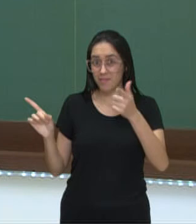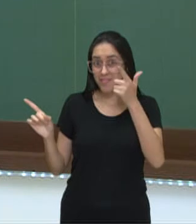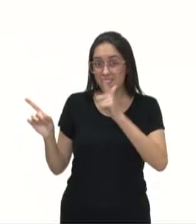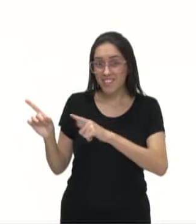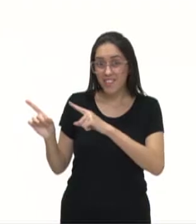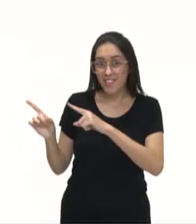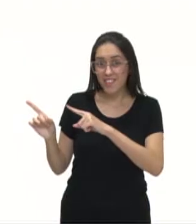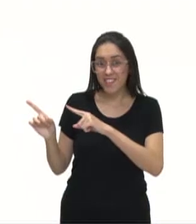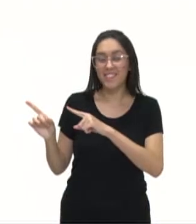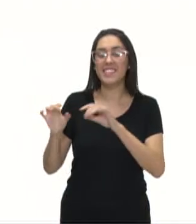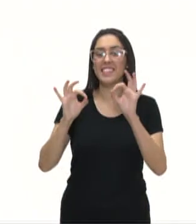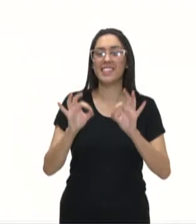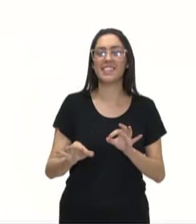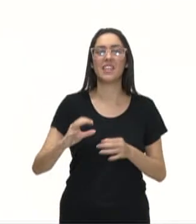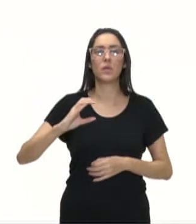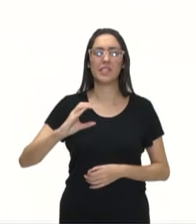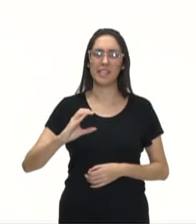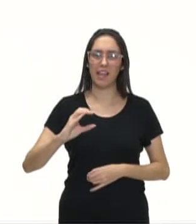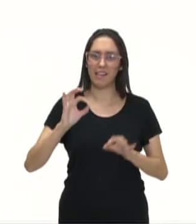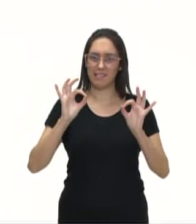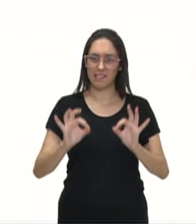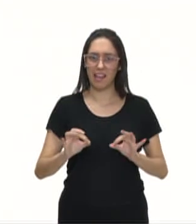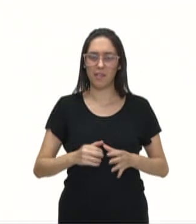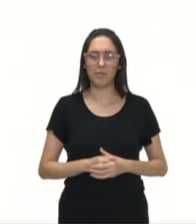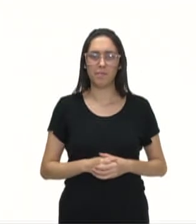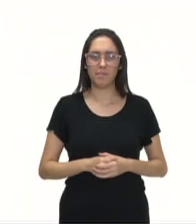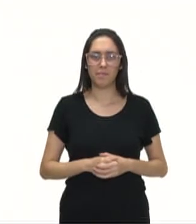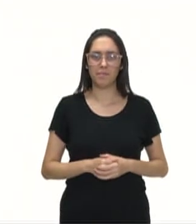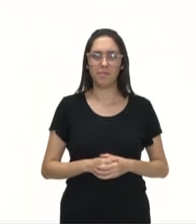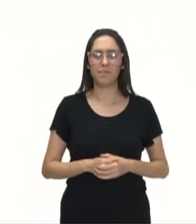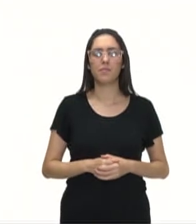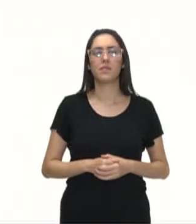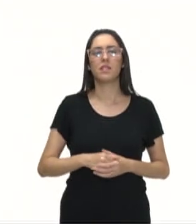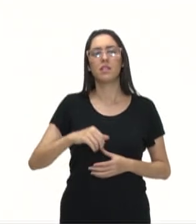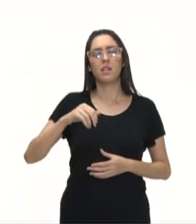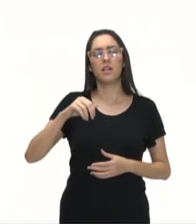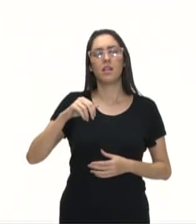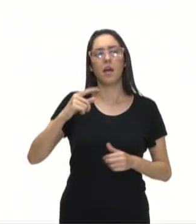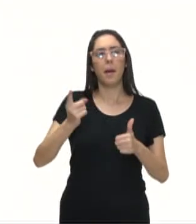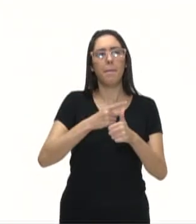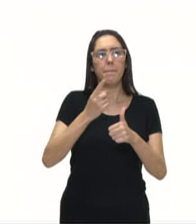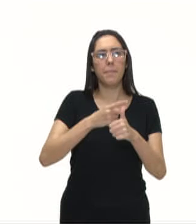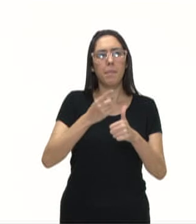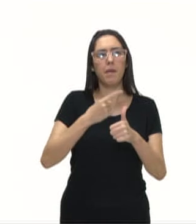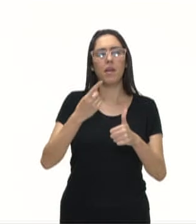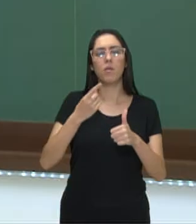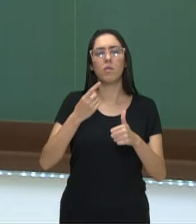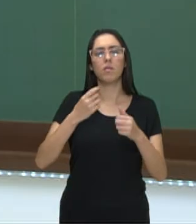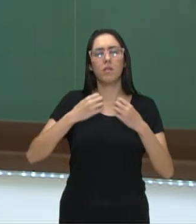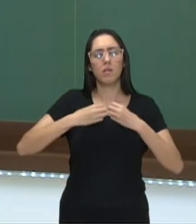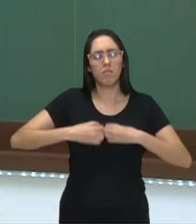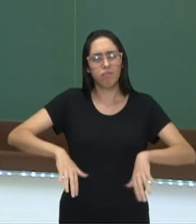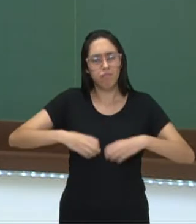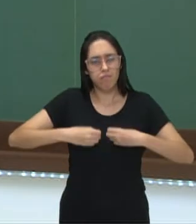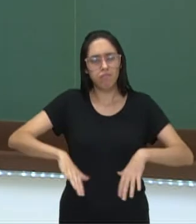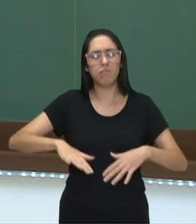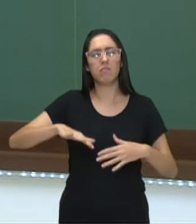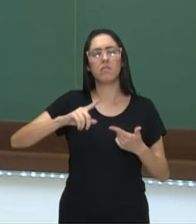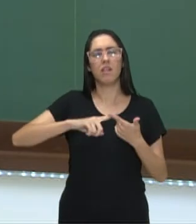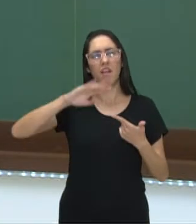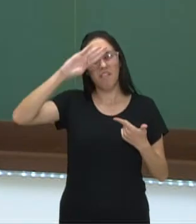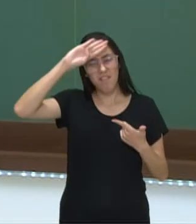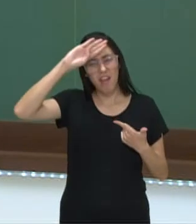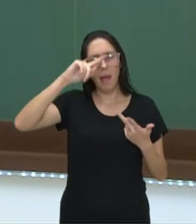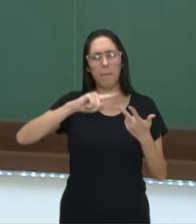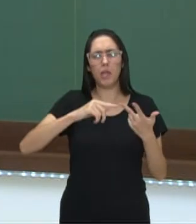marcou a letra C. Aqui ele falou diarreia, febre e cólica. Não, febre não. Febre é infecção, né, gente? Não